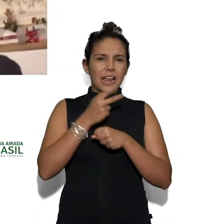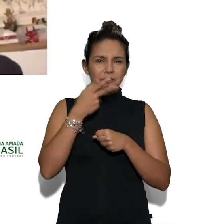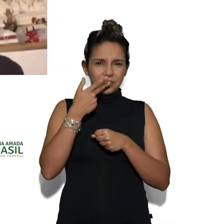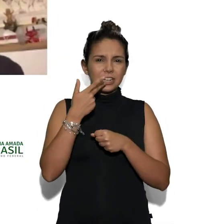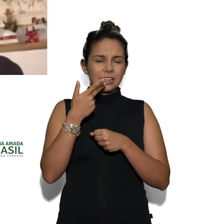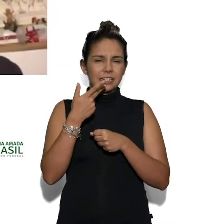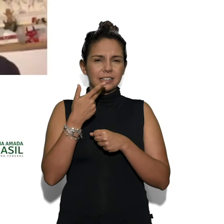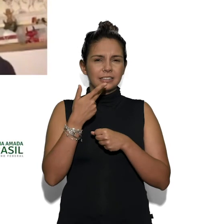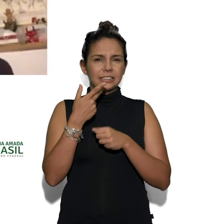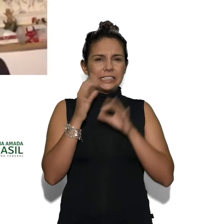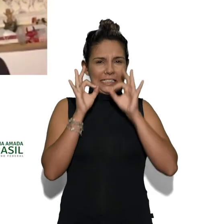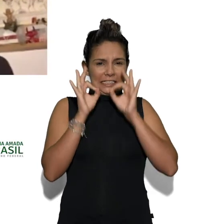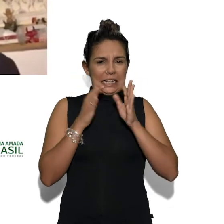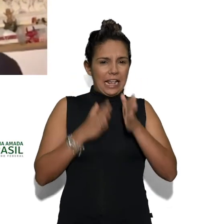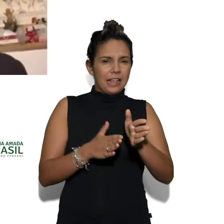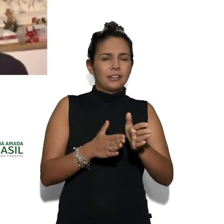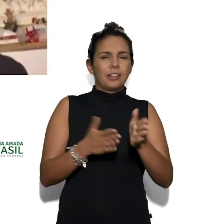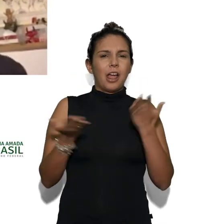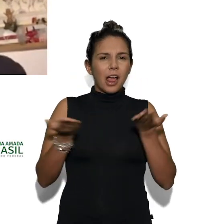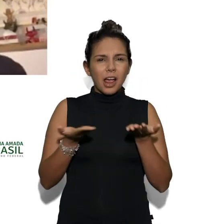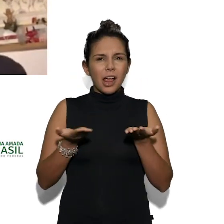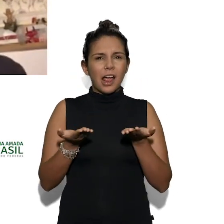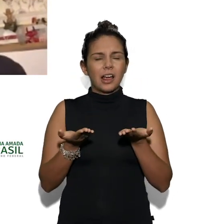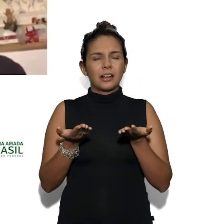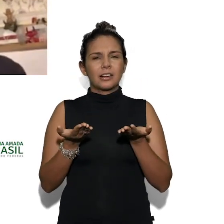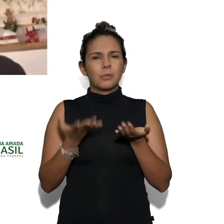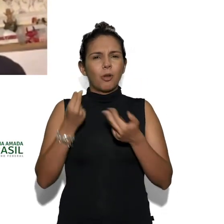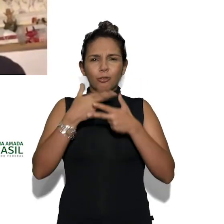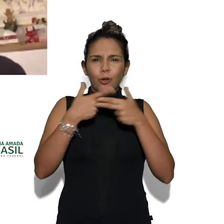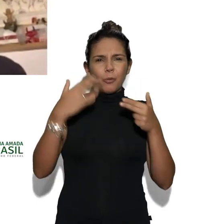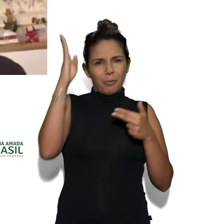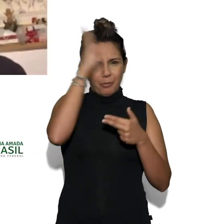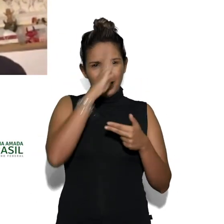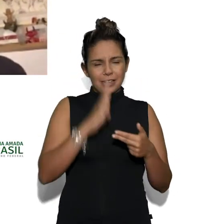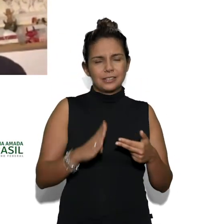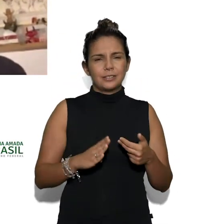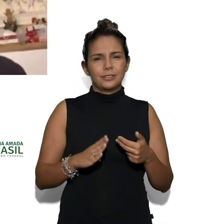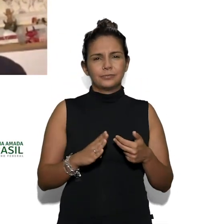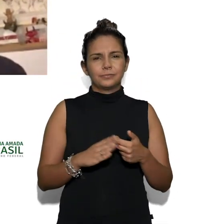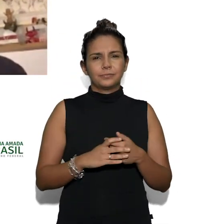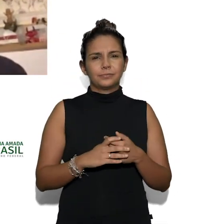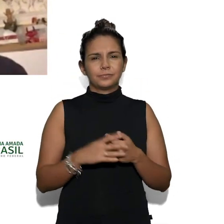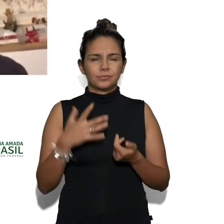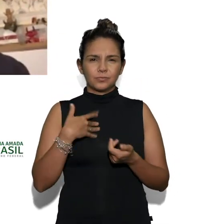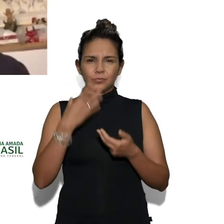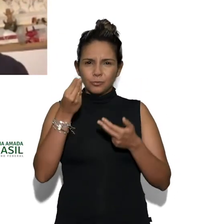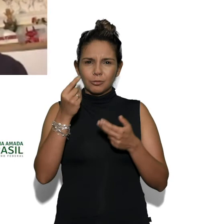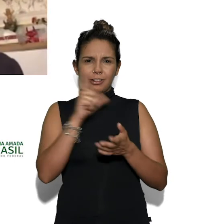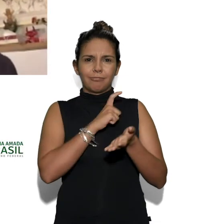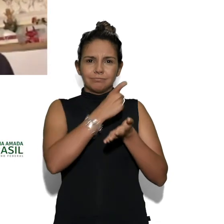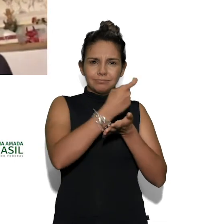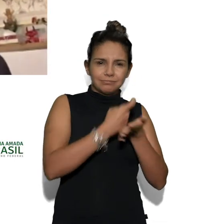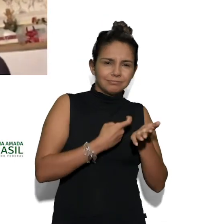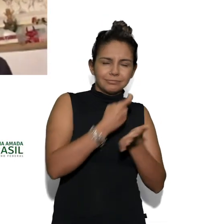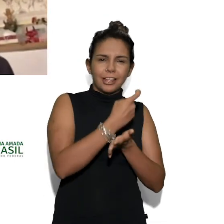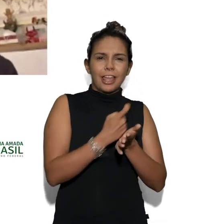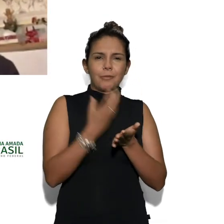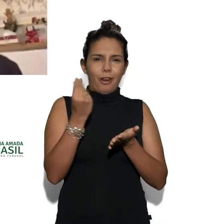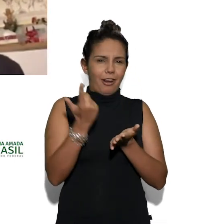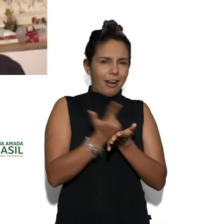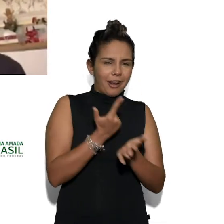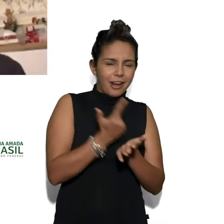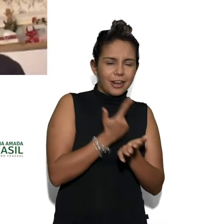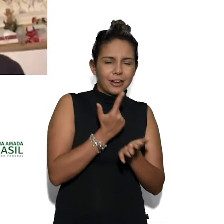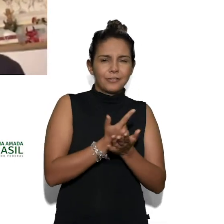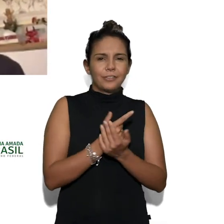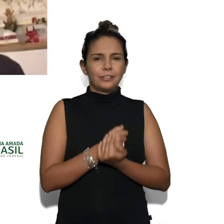deslumbradamente, linearmente, mas há muita coisa no Brasil que há muitos textos, assim, muitos